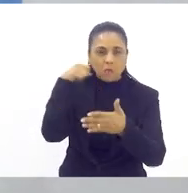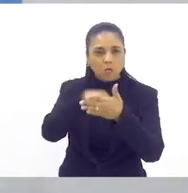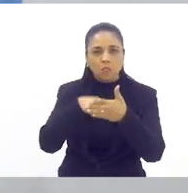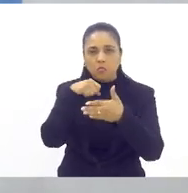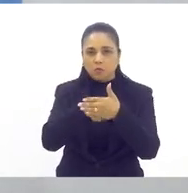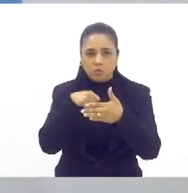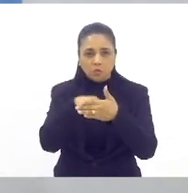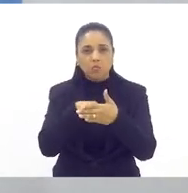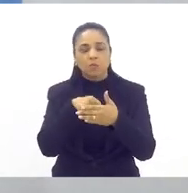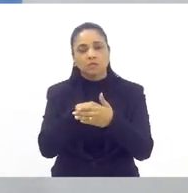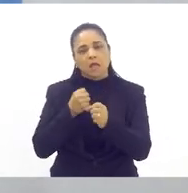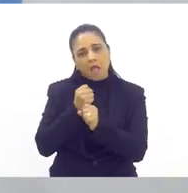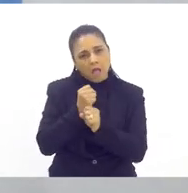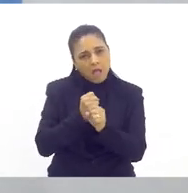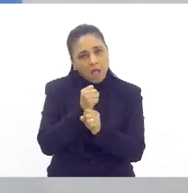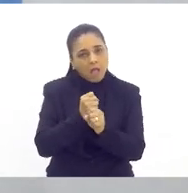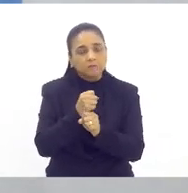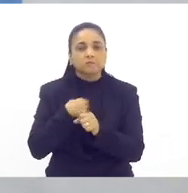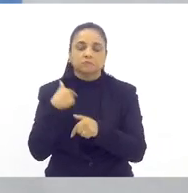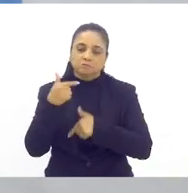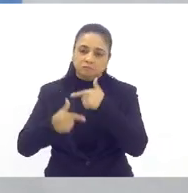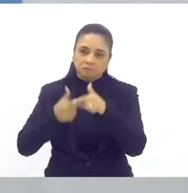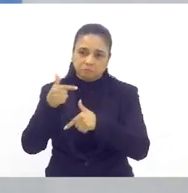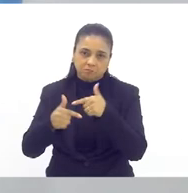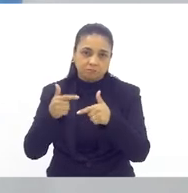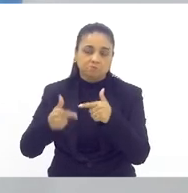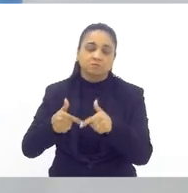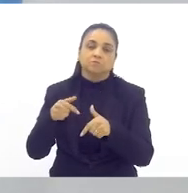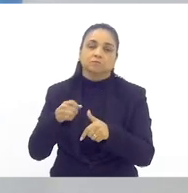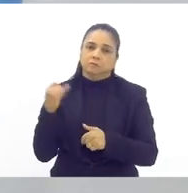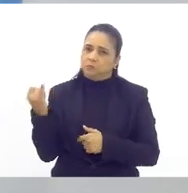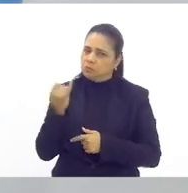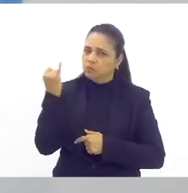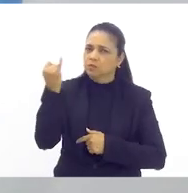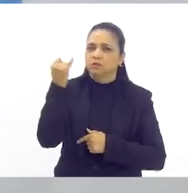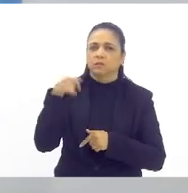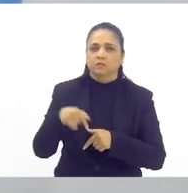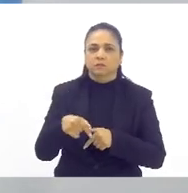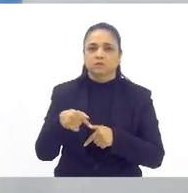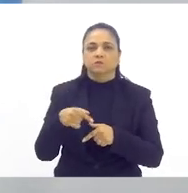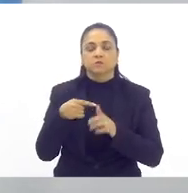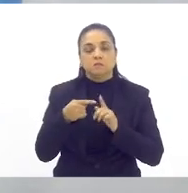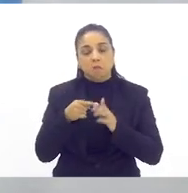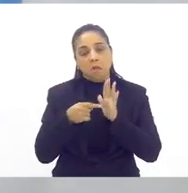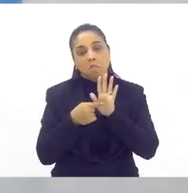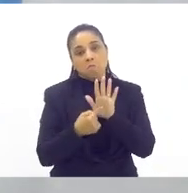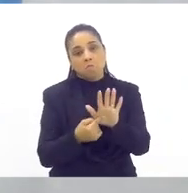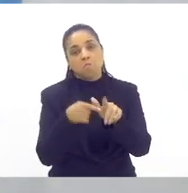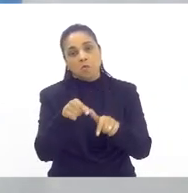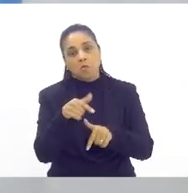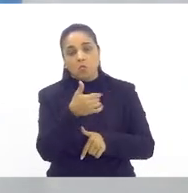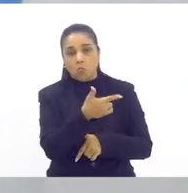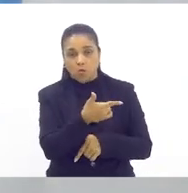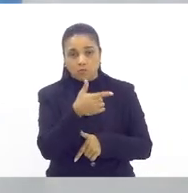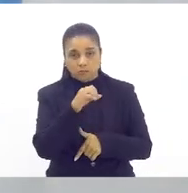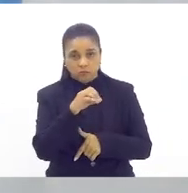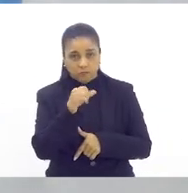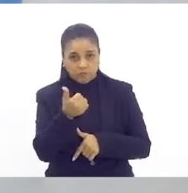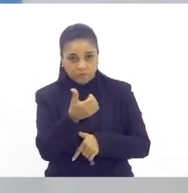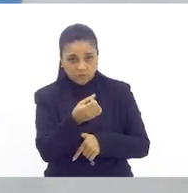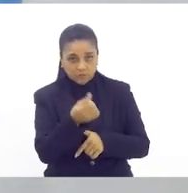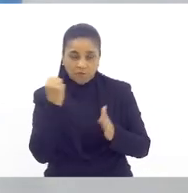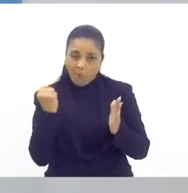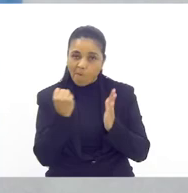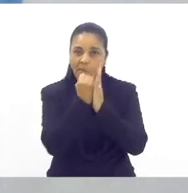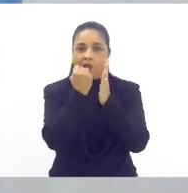muito tempo é a gente sai daqui com tarefas importantes vocês apontaram o ano de 2016 que foi um Marco na história da